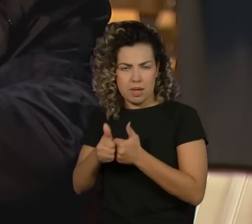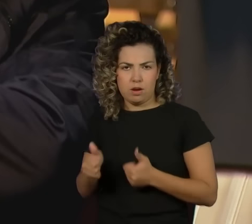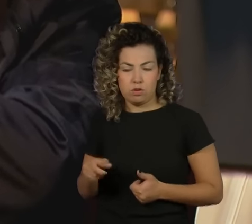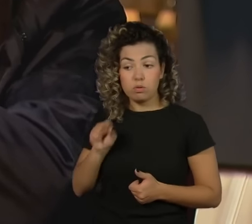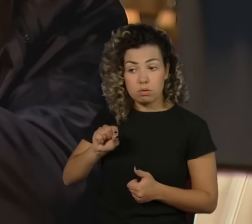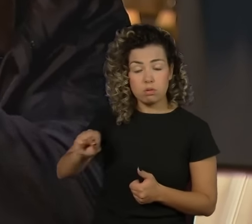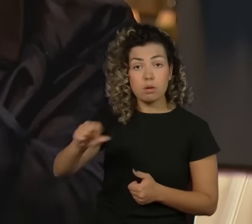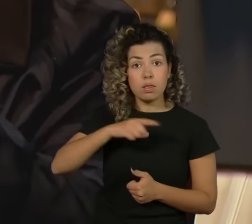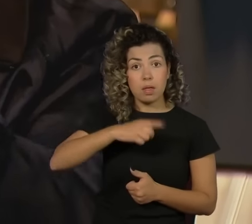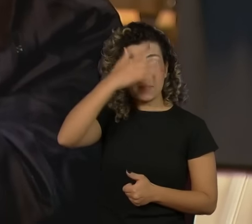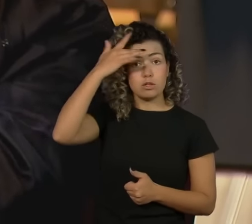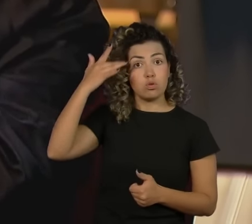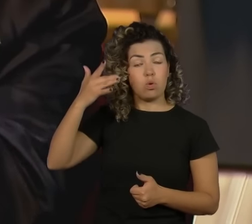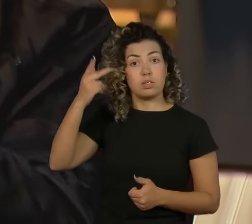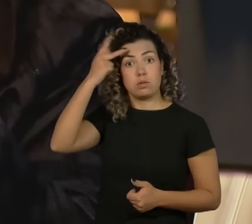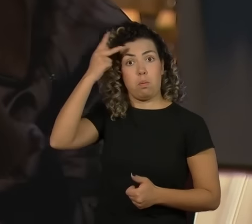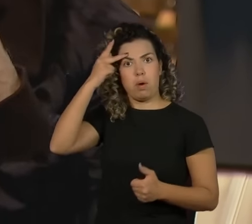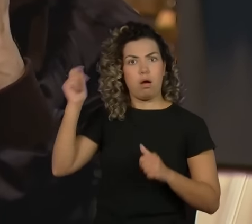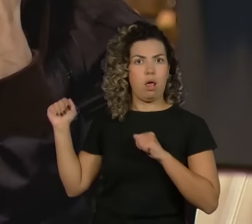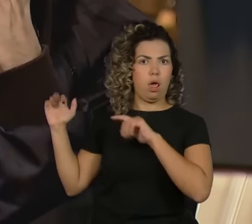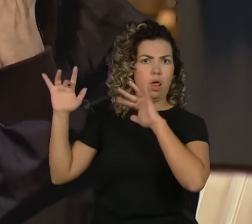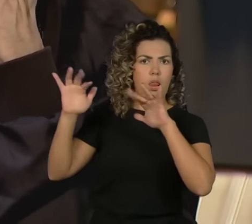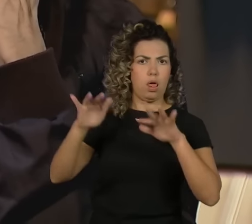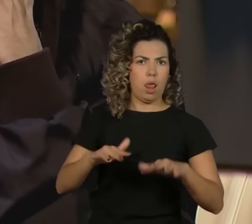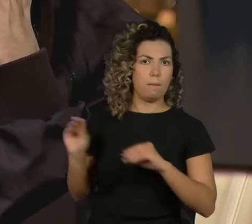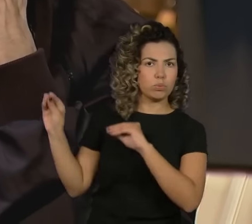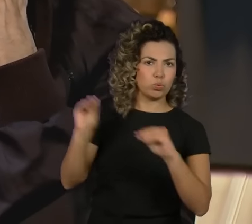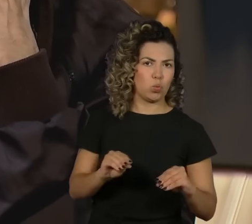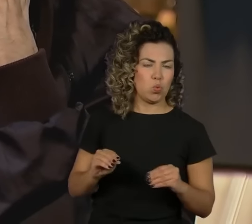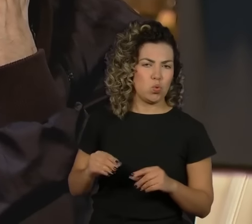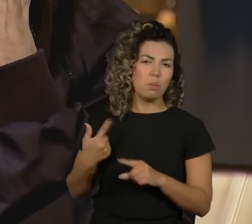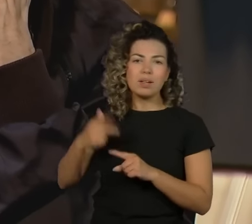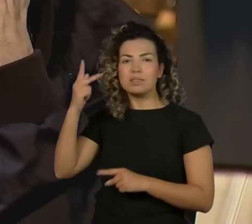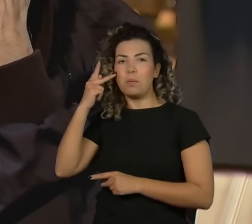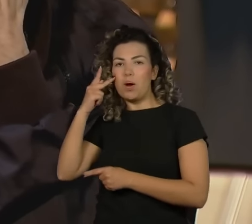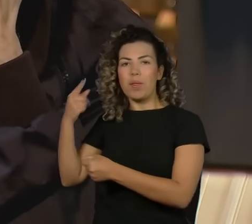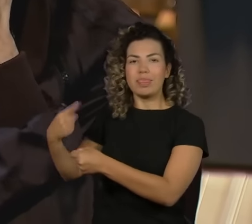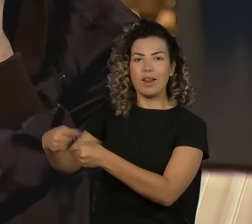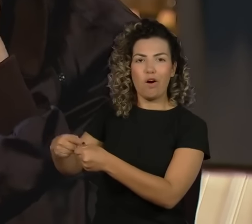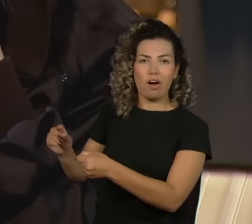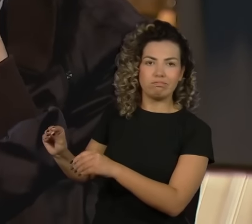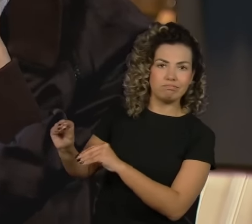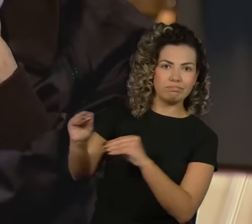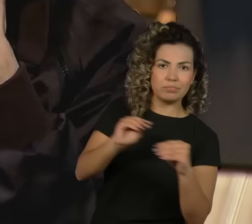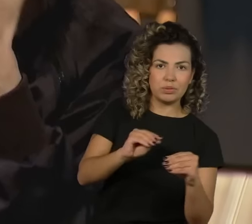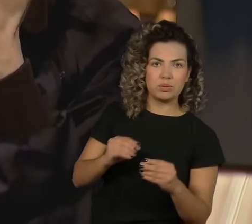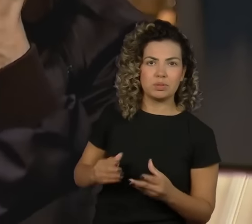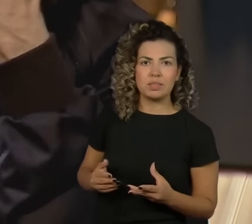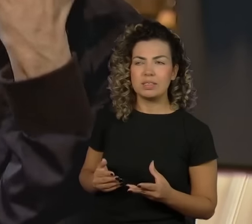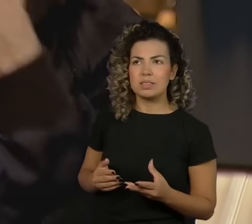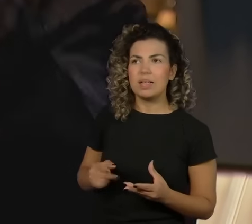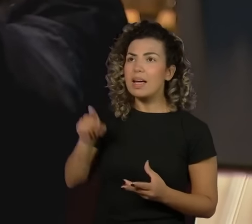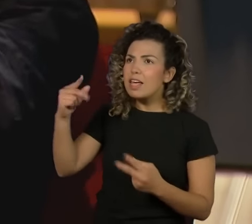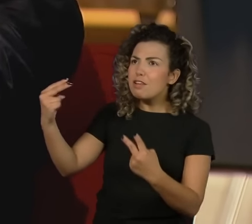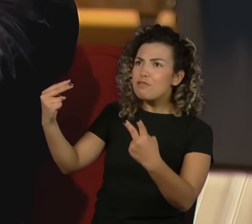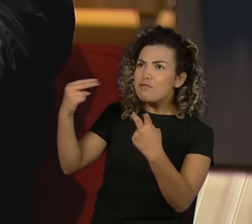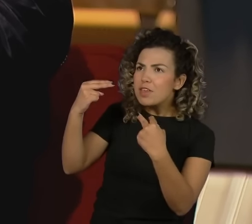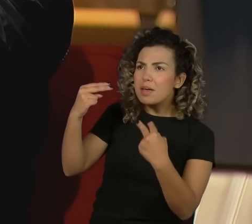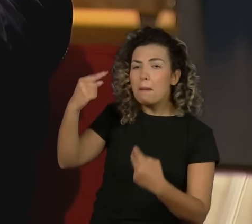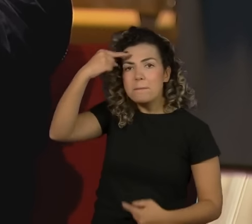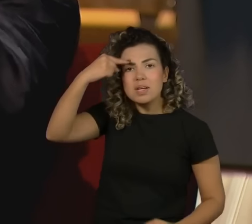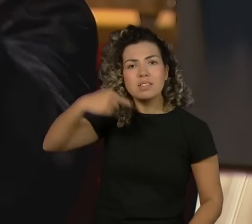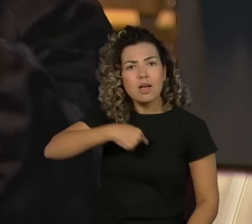eram locados para lá, no interior de São Paulo. Sim, eles não conseguiam entender que eu era carioca. Eles não conseguiam entender por causa